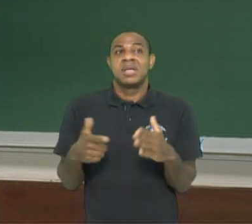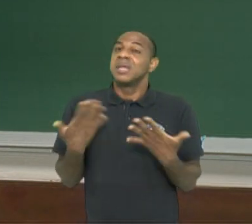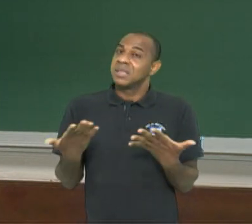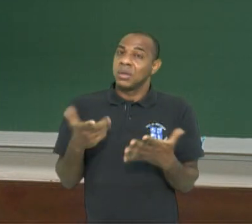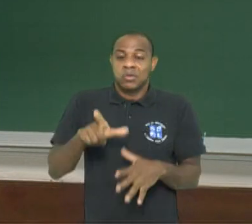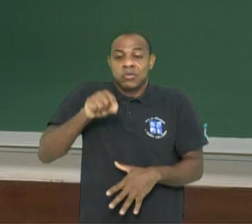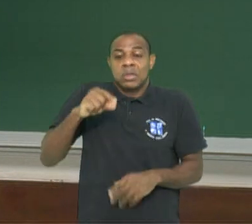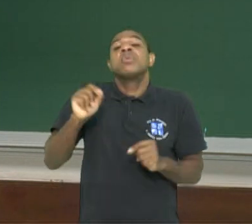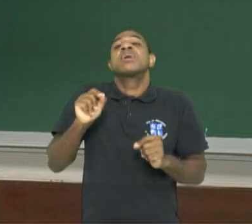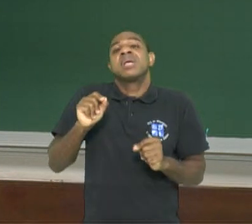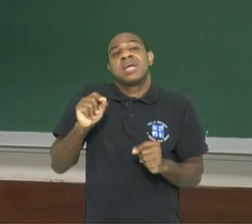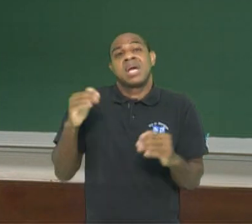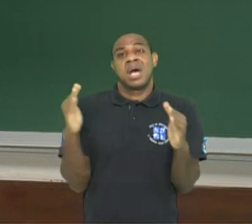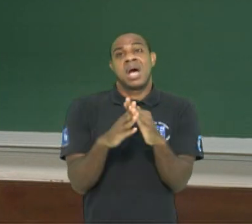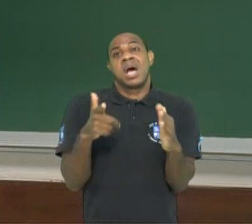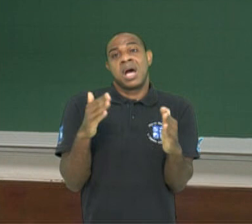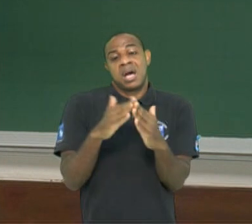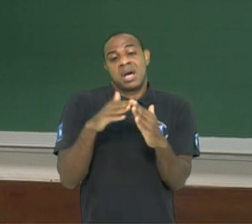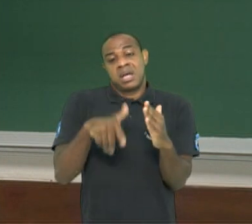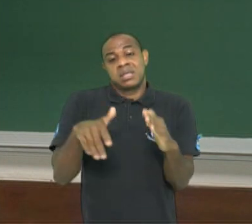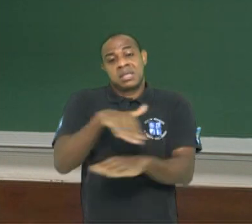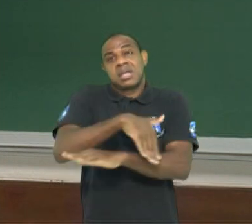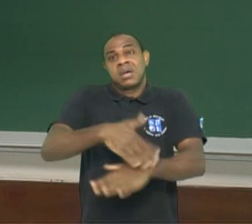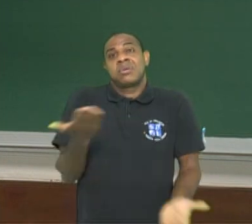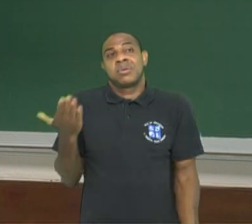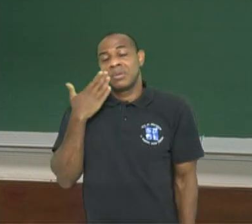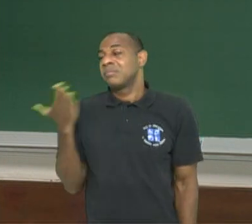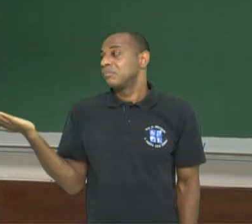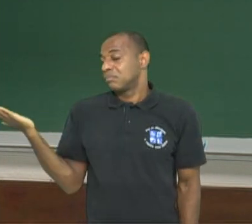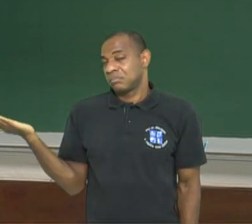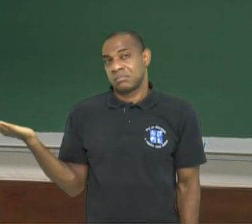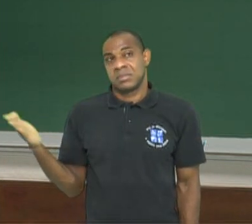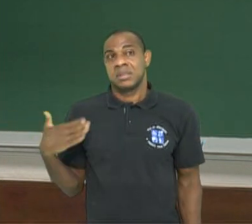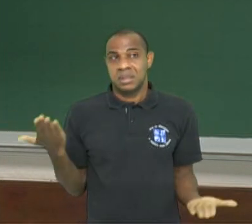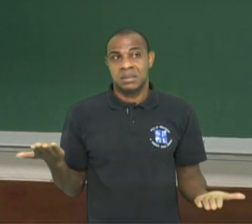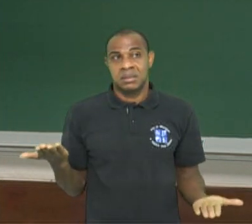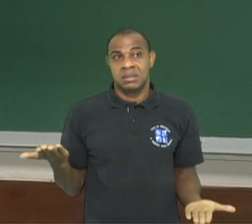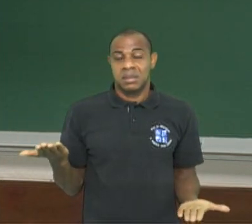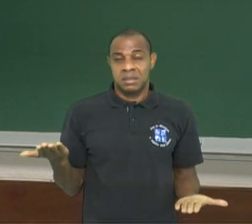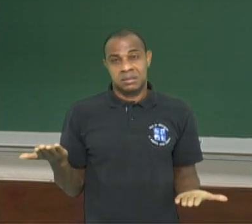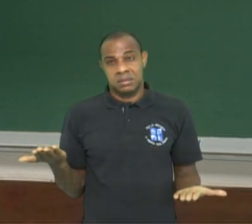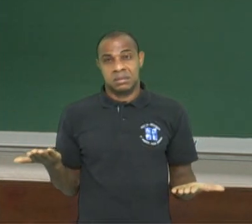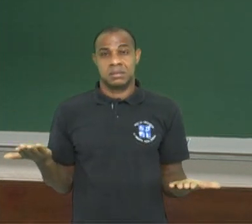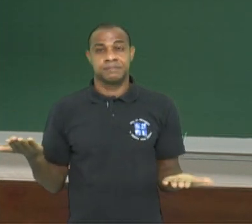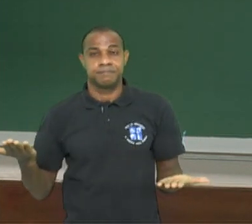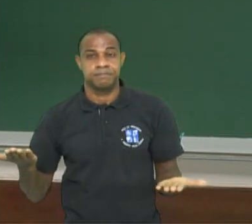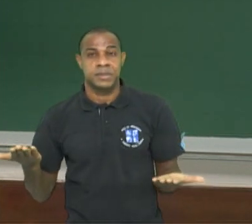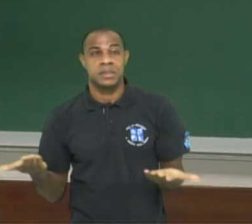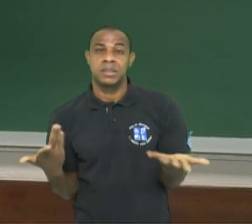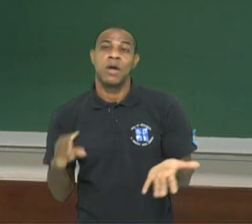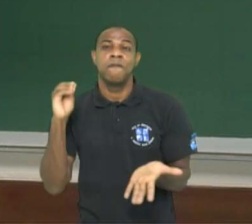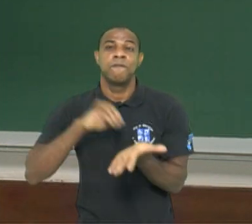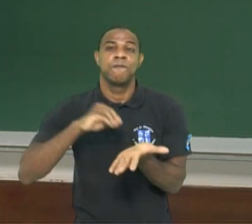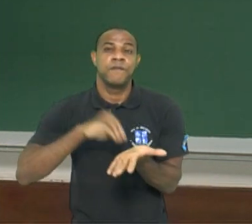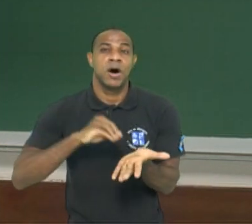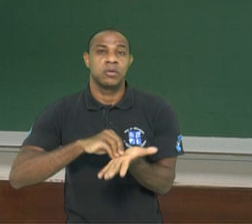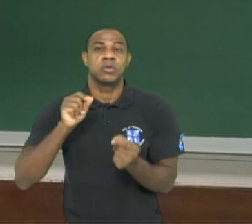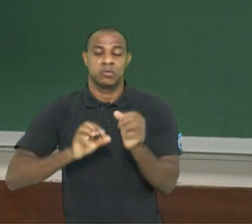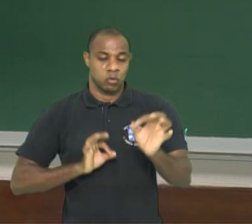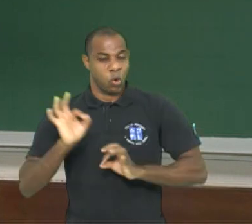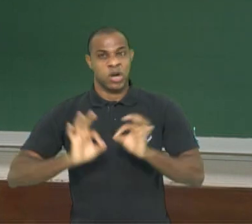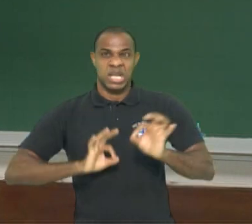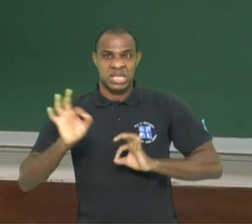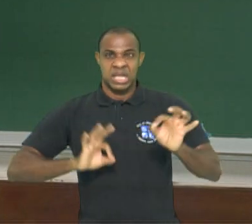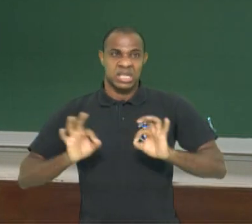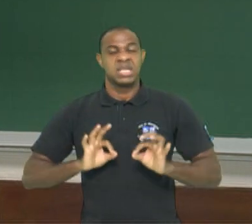pela rua como sendo a sua casa. Isso não seria também alguma falta de